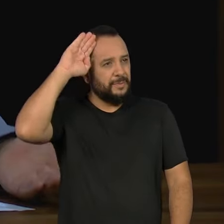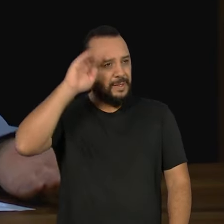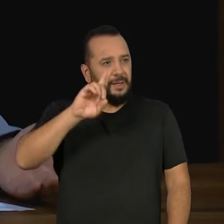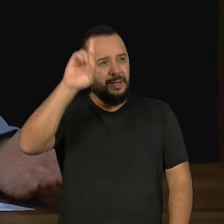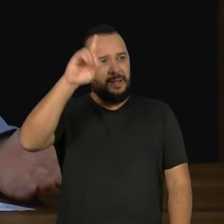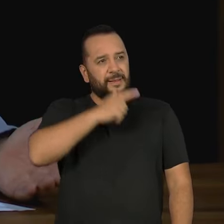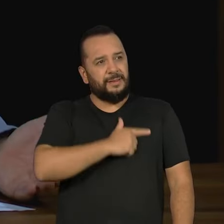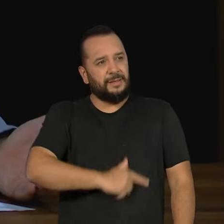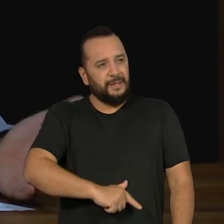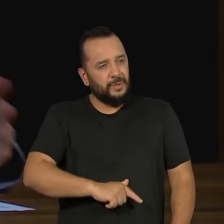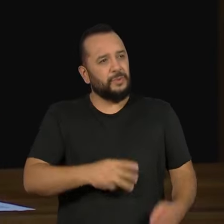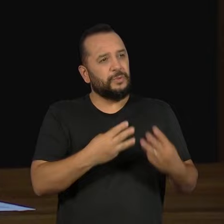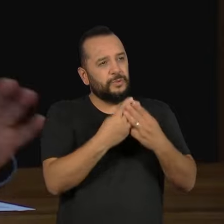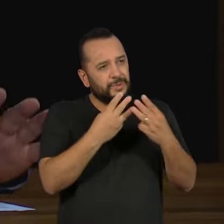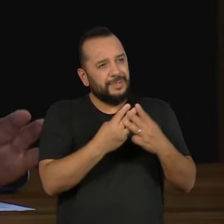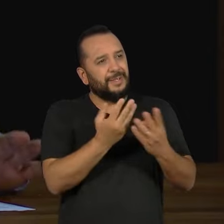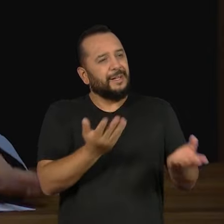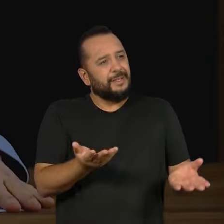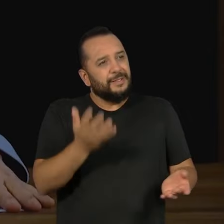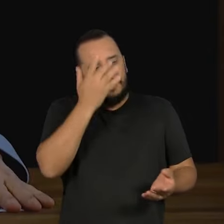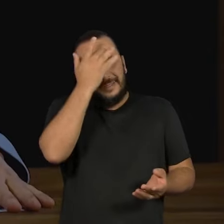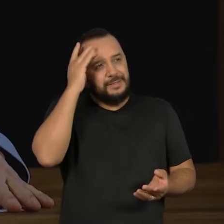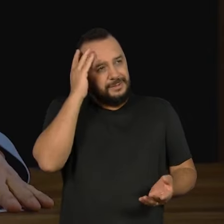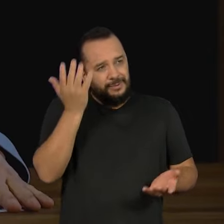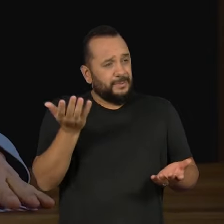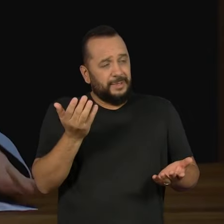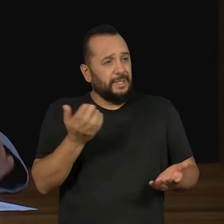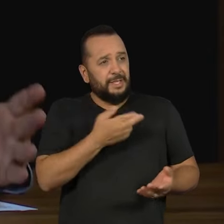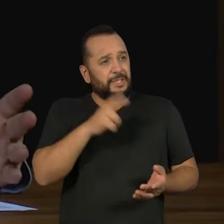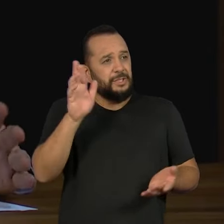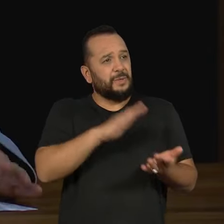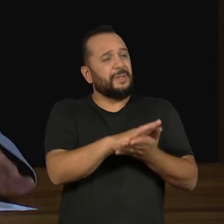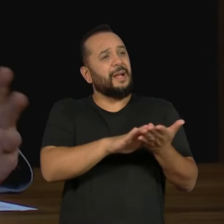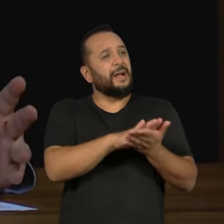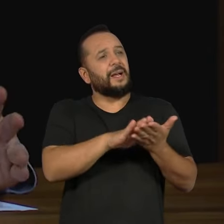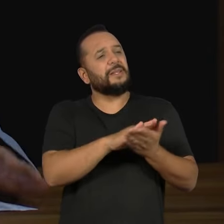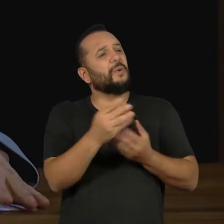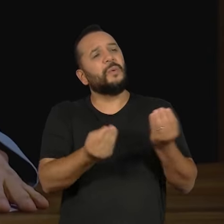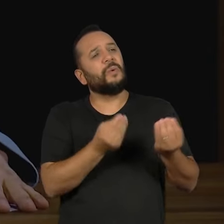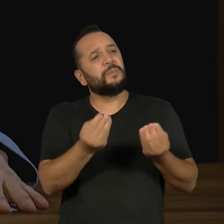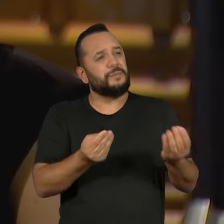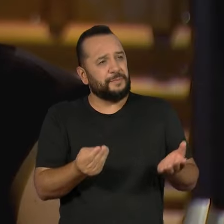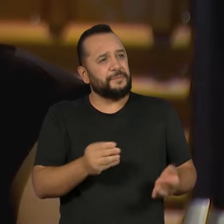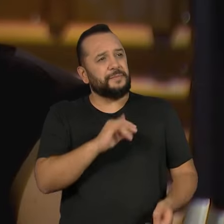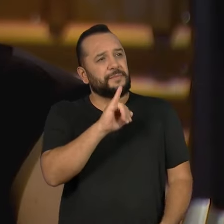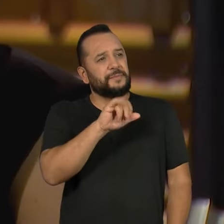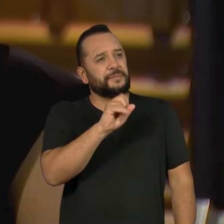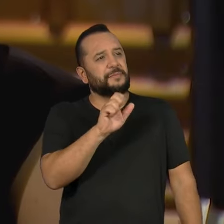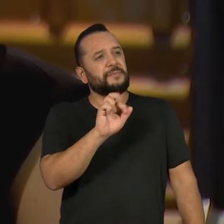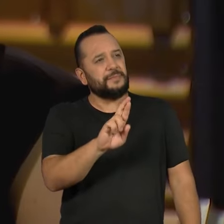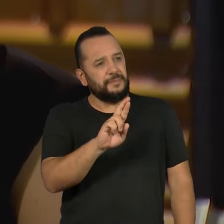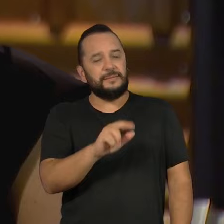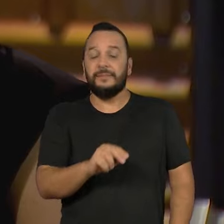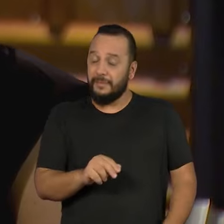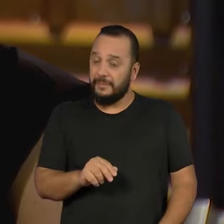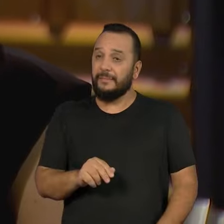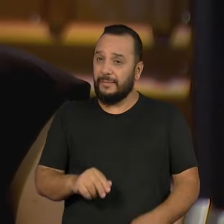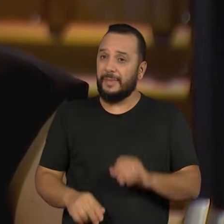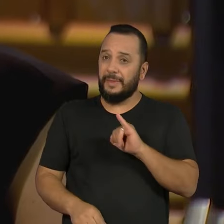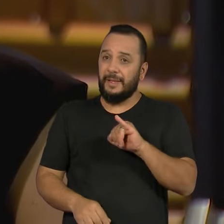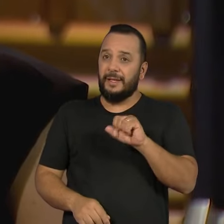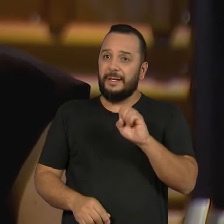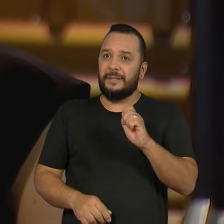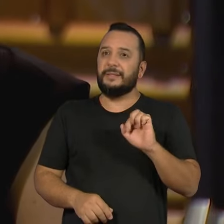judeus né e gente sem religião que lugar é esse o que é o iser o iser é uma organização da